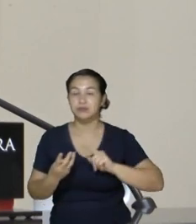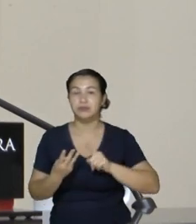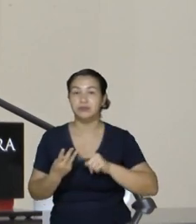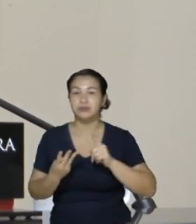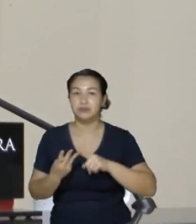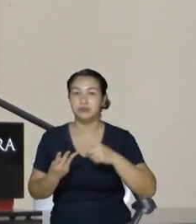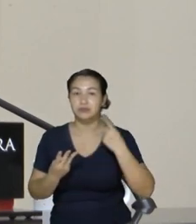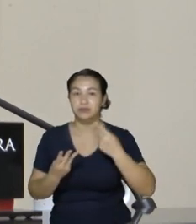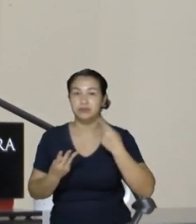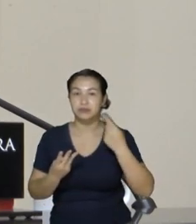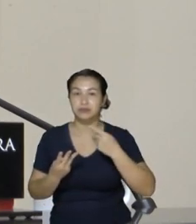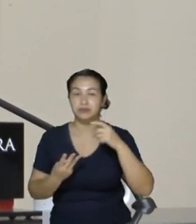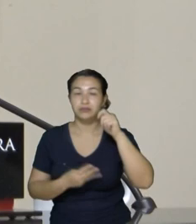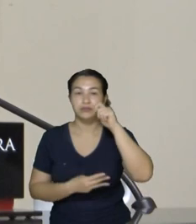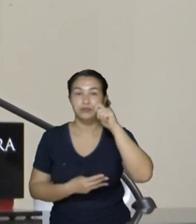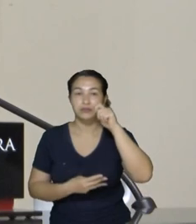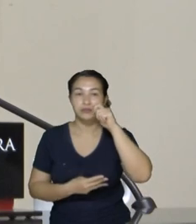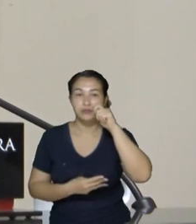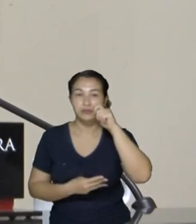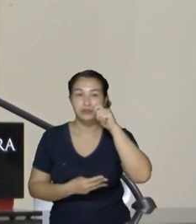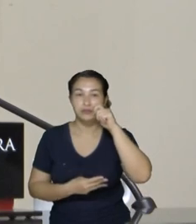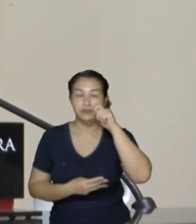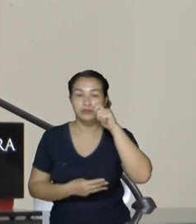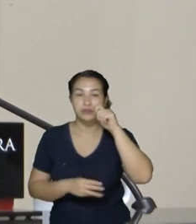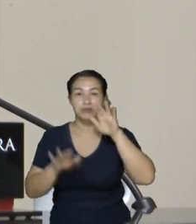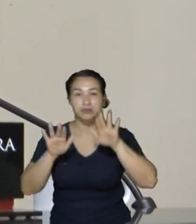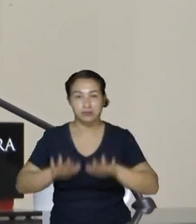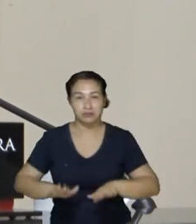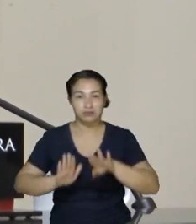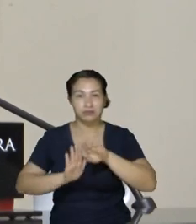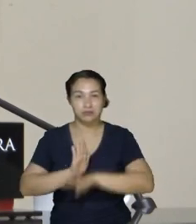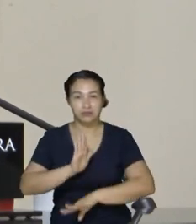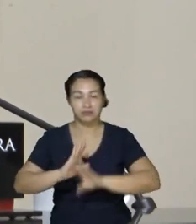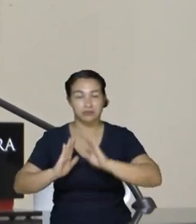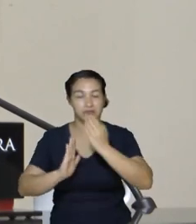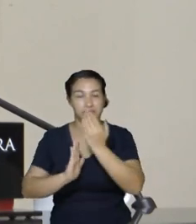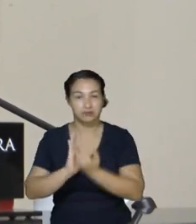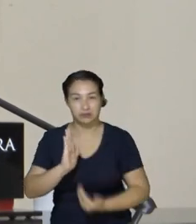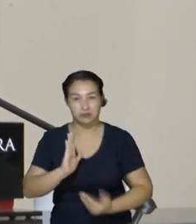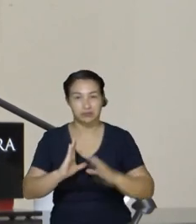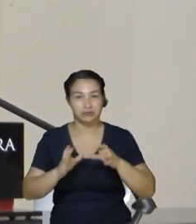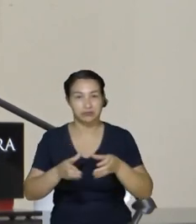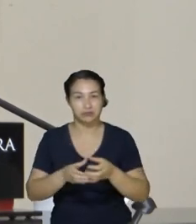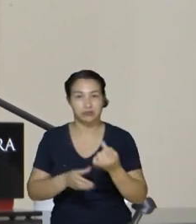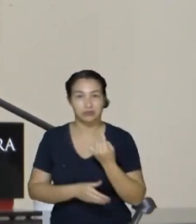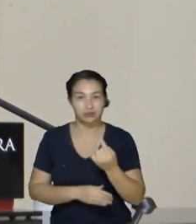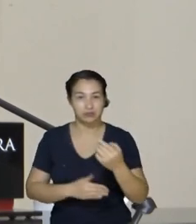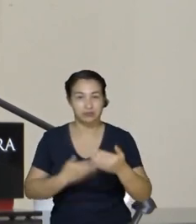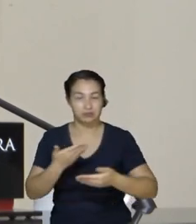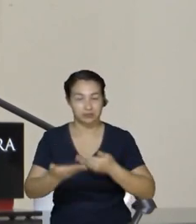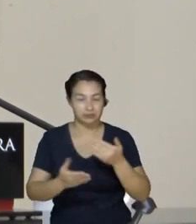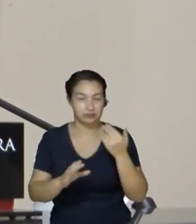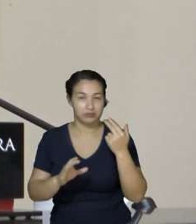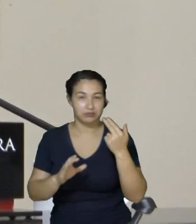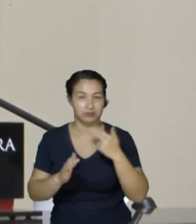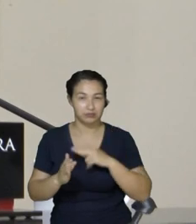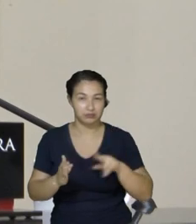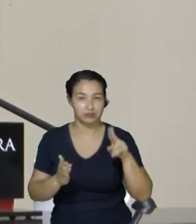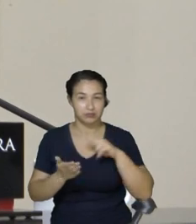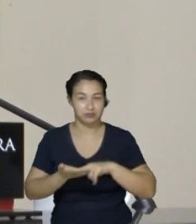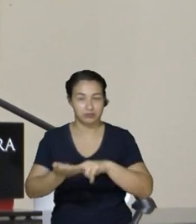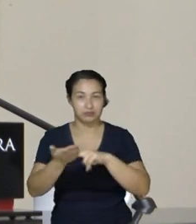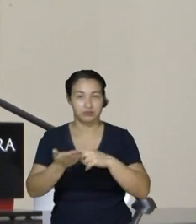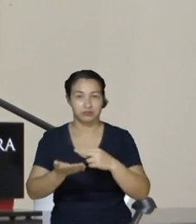senhora deputada Ana Campagnolo, foi mantido o veto parcial em turno único pelo processo nominal encaminhado pela